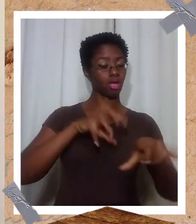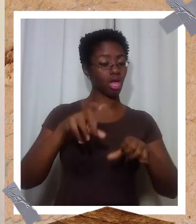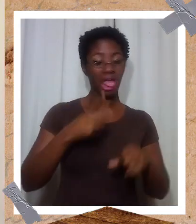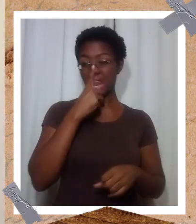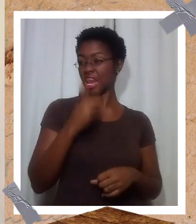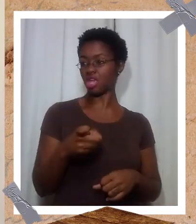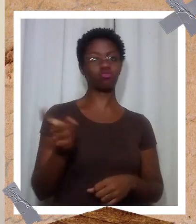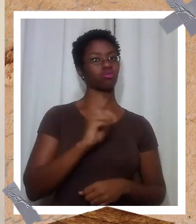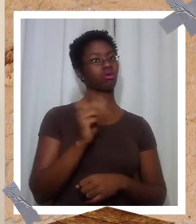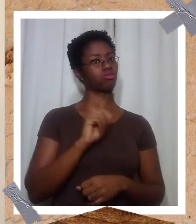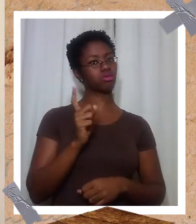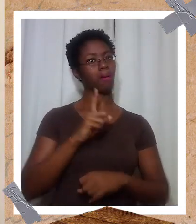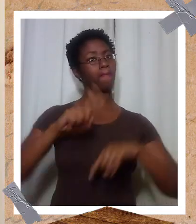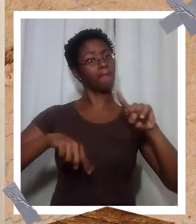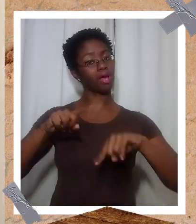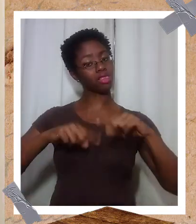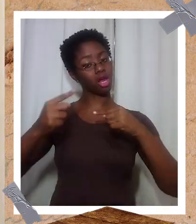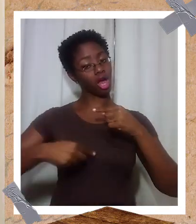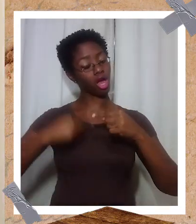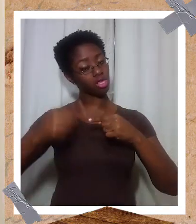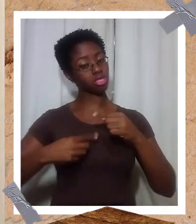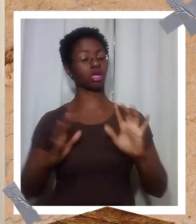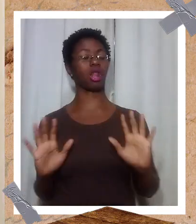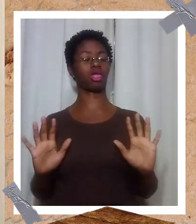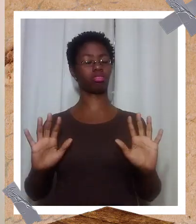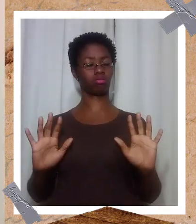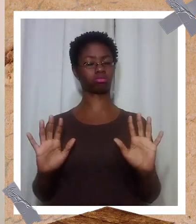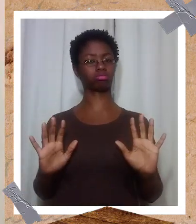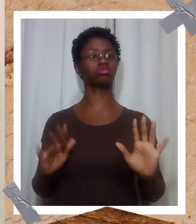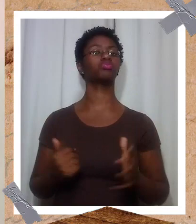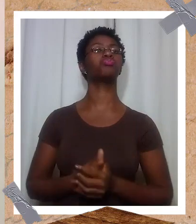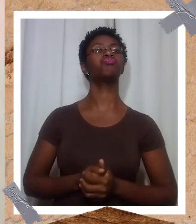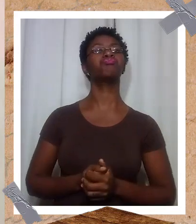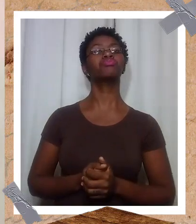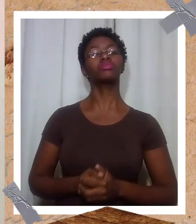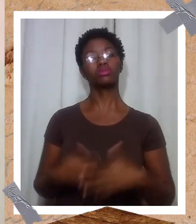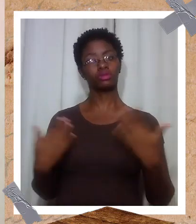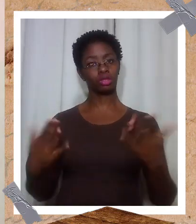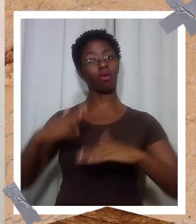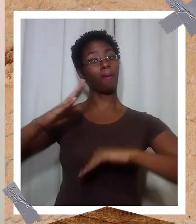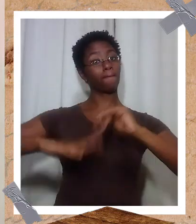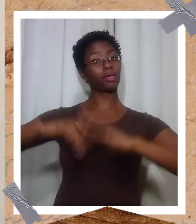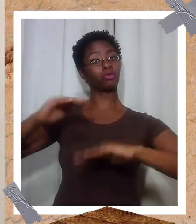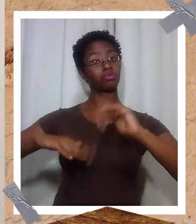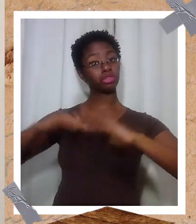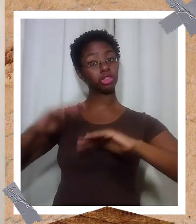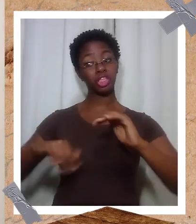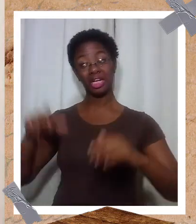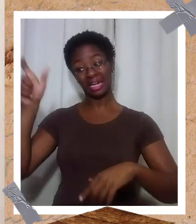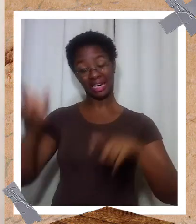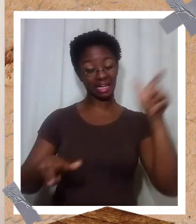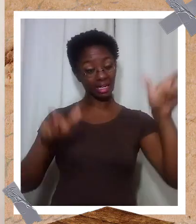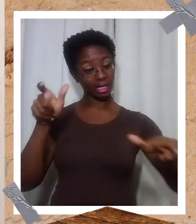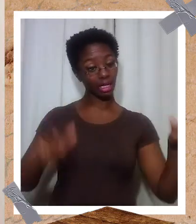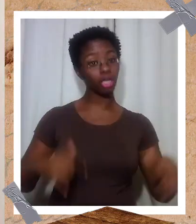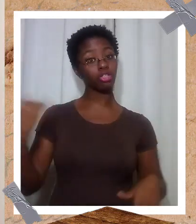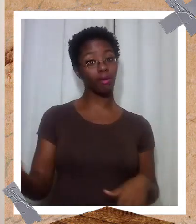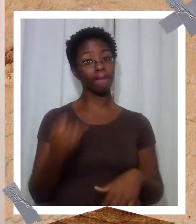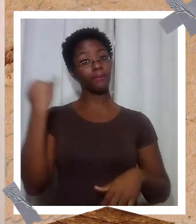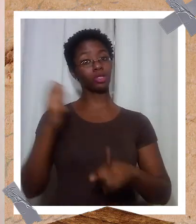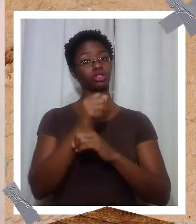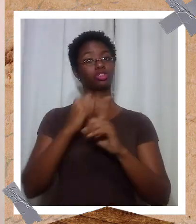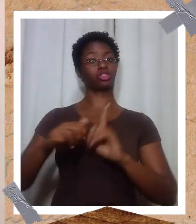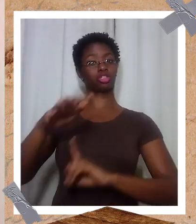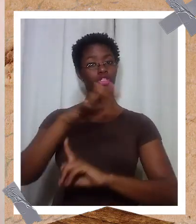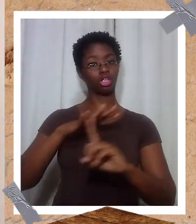reciclável. Primeiro é criar essa identidade desse profissional que presta um serviço importante para a sociedade, importante para as